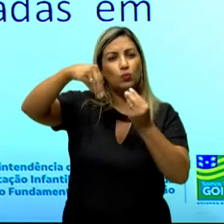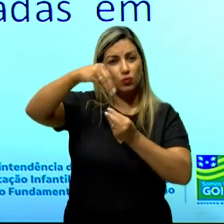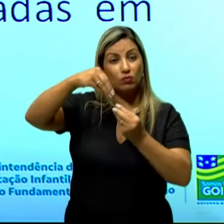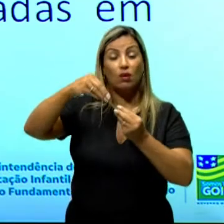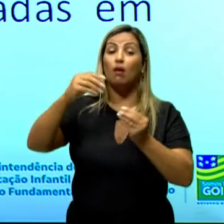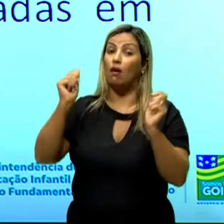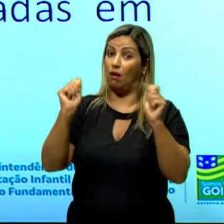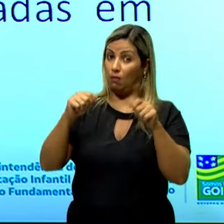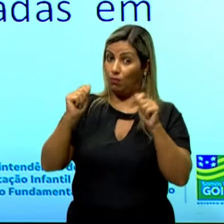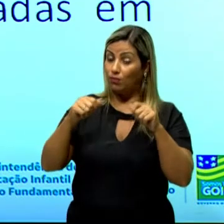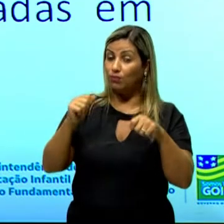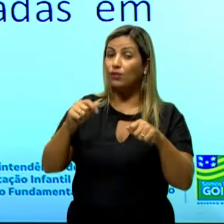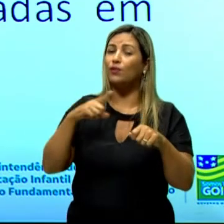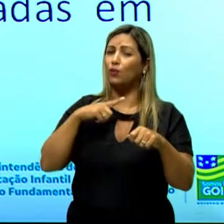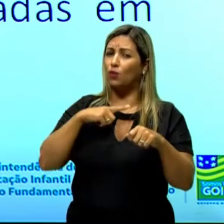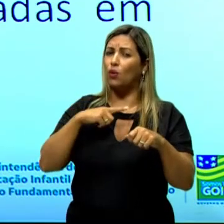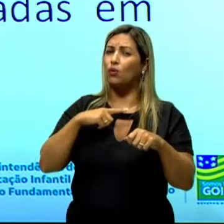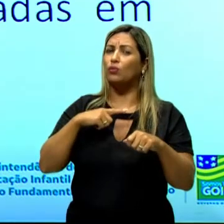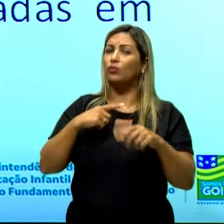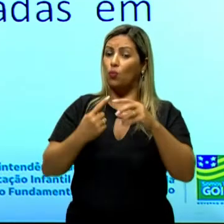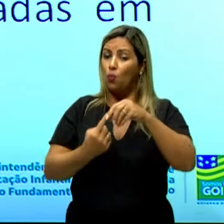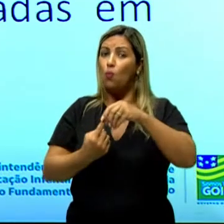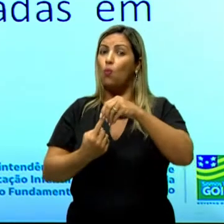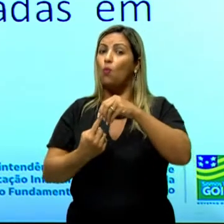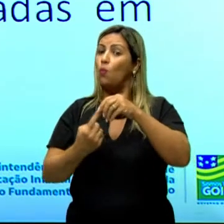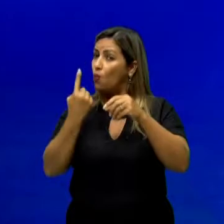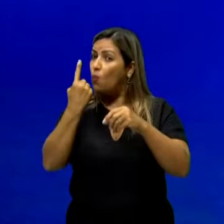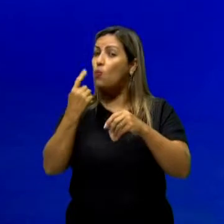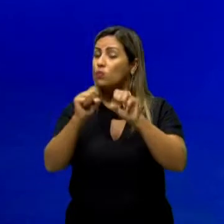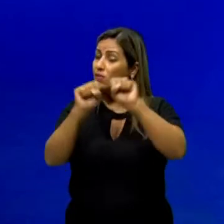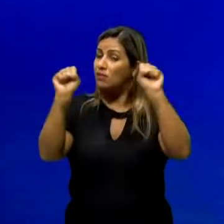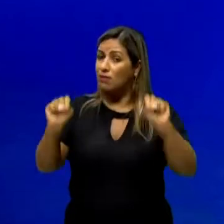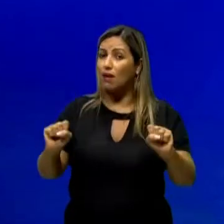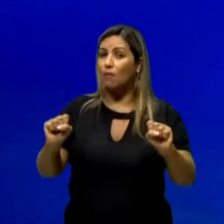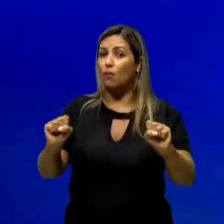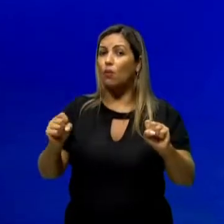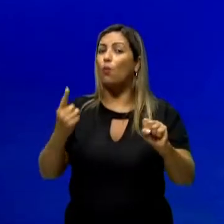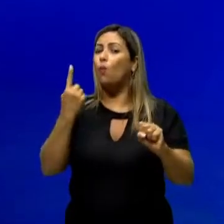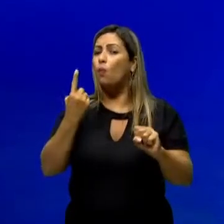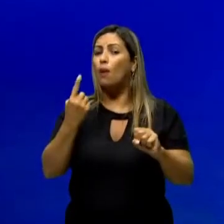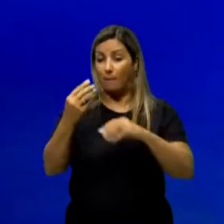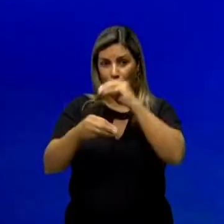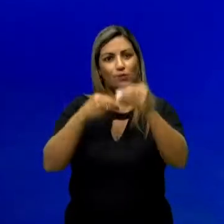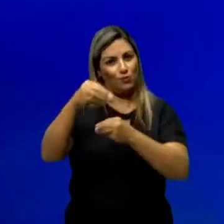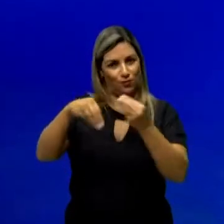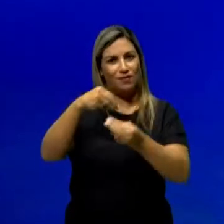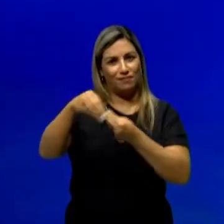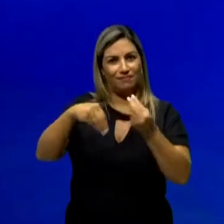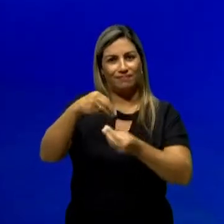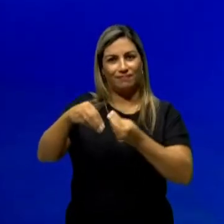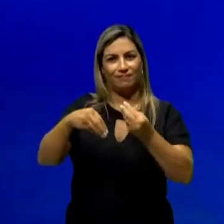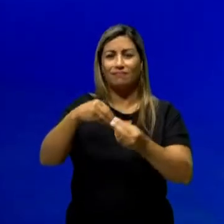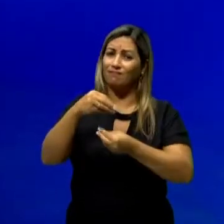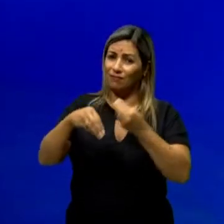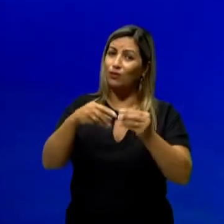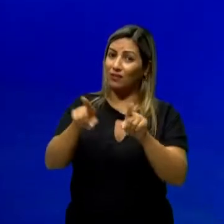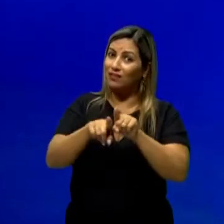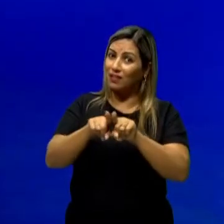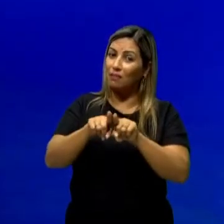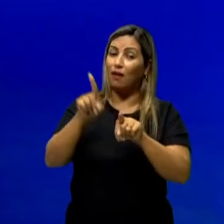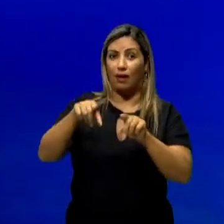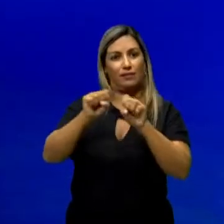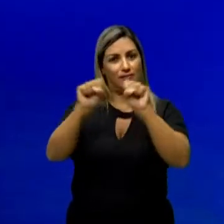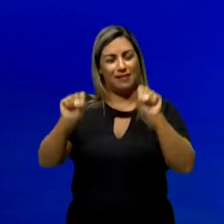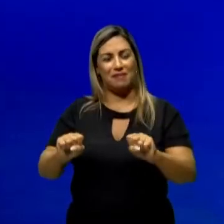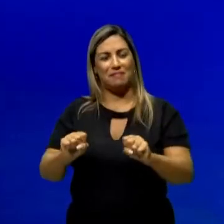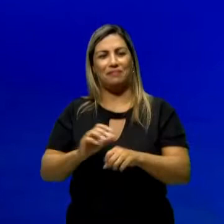formar algo que a gente considera como um sistema. Perdão, como uma mistura, ainda que a mistura também seja um